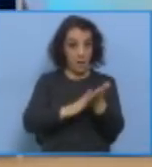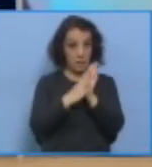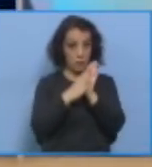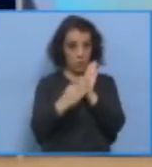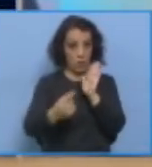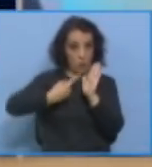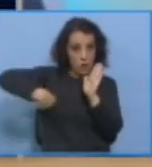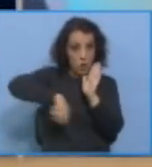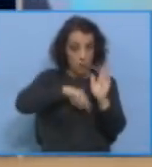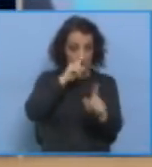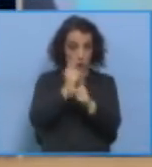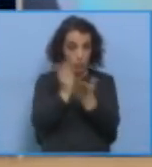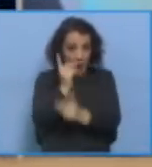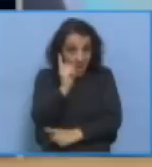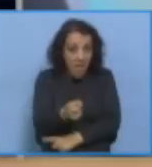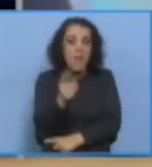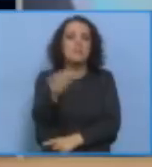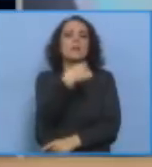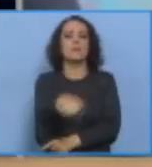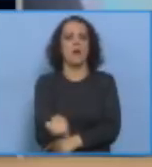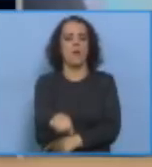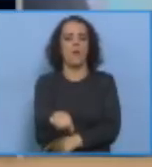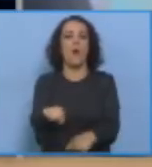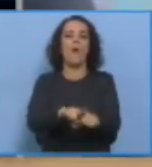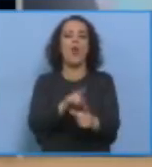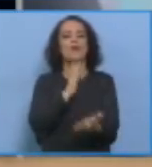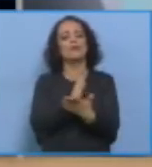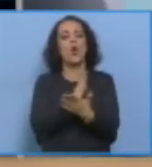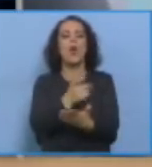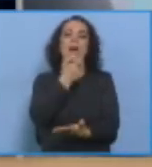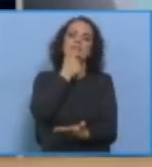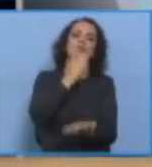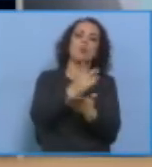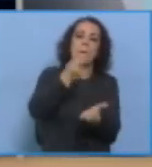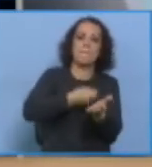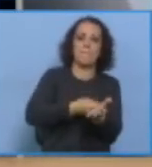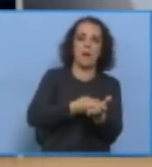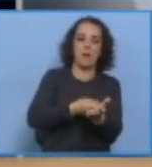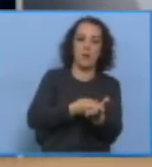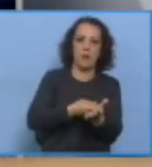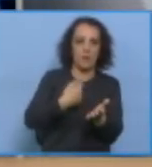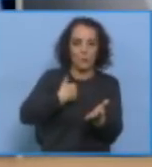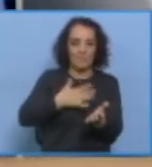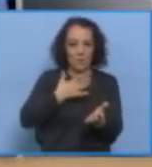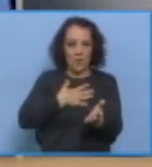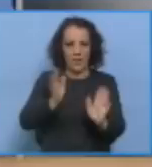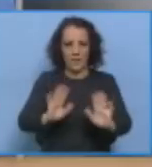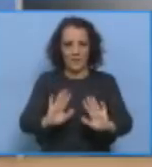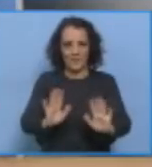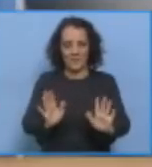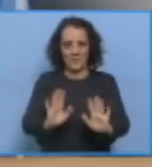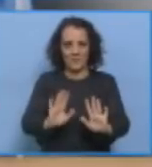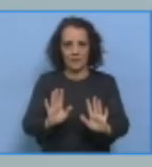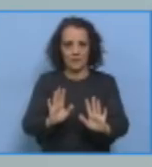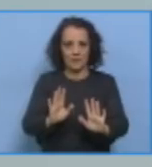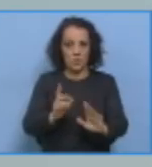escolas. Isto é, uma escola que então só fique para aqueles que efetivamente a podem pagar. Não queremos, manifestamente não queremos. Não é assim já na